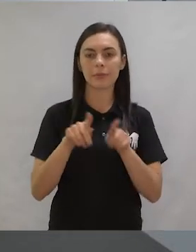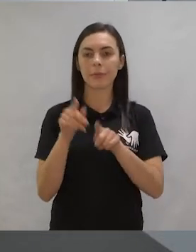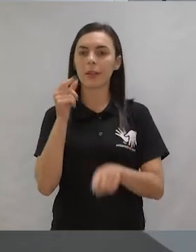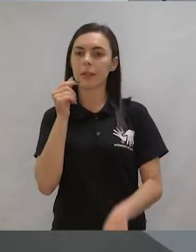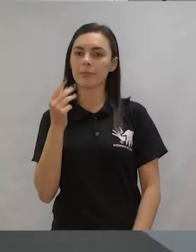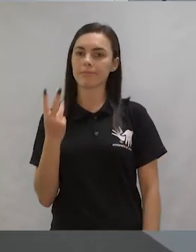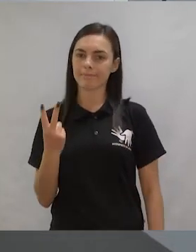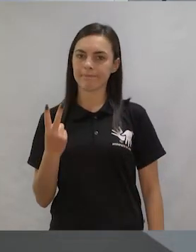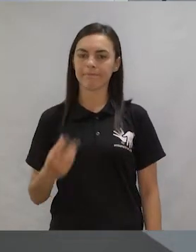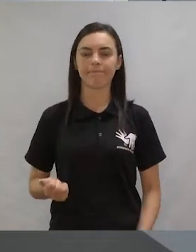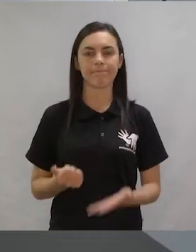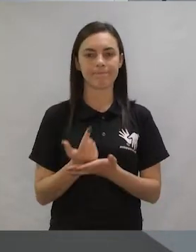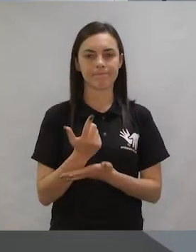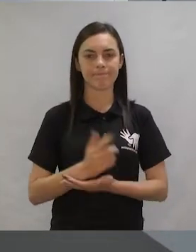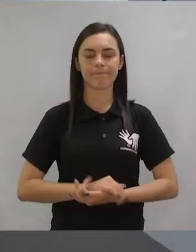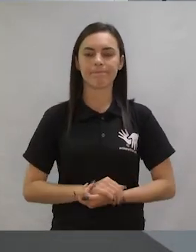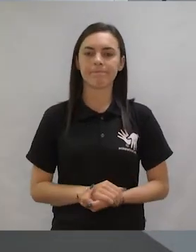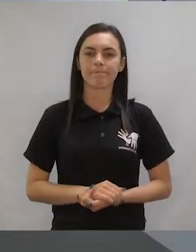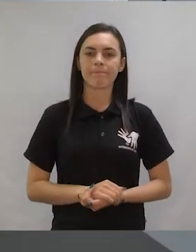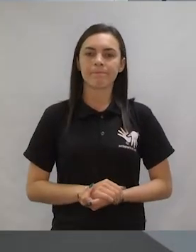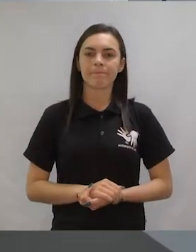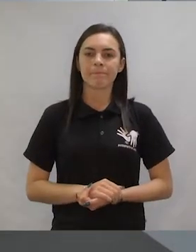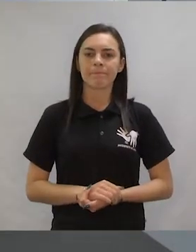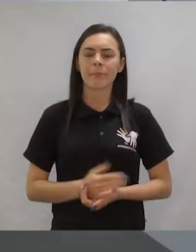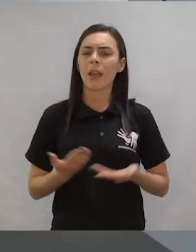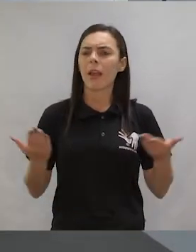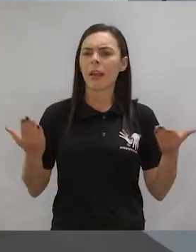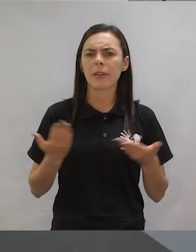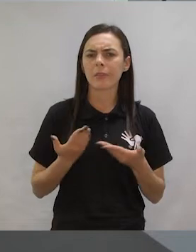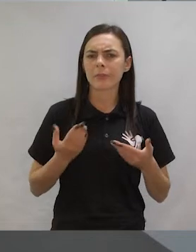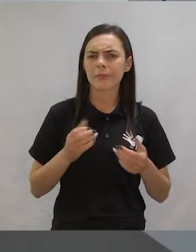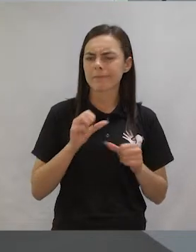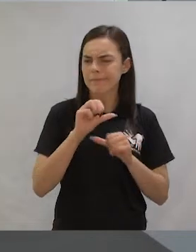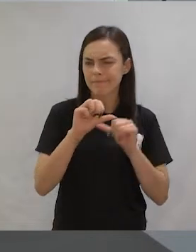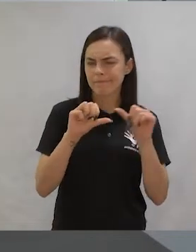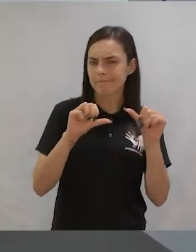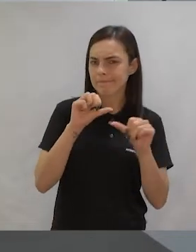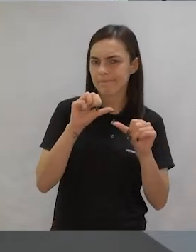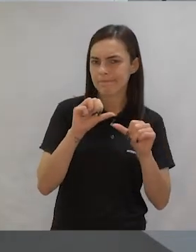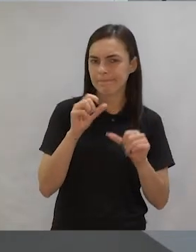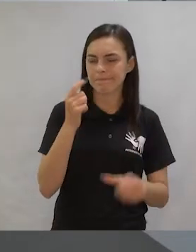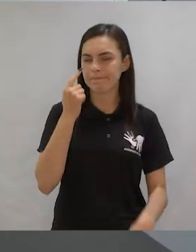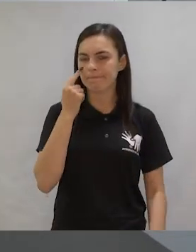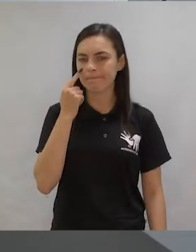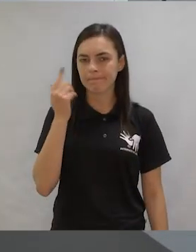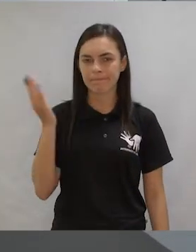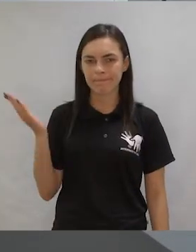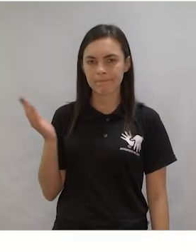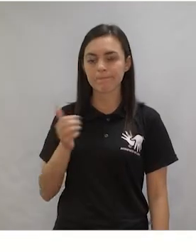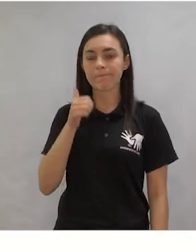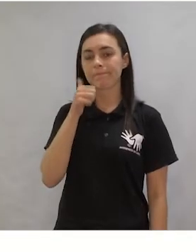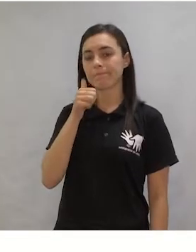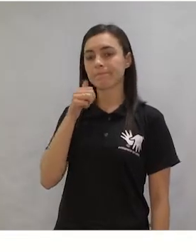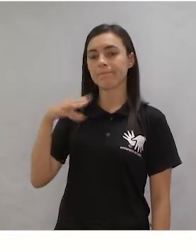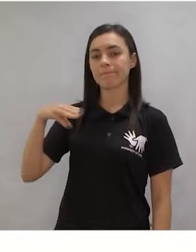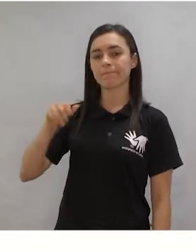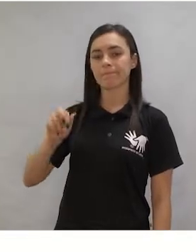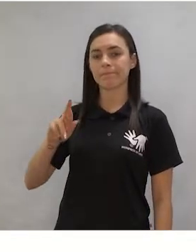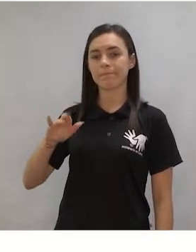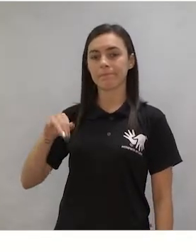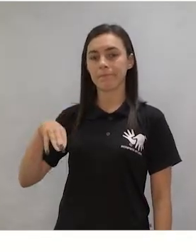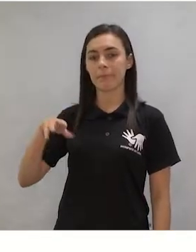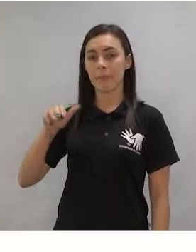lápis. Muito bem. Agora, se a gente mudar um pouco, olhem só. A Marina,